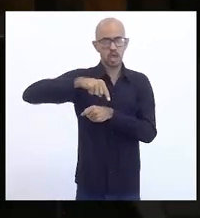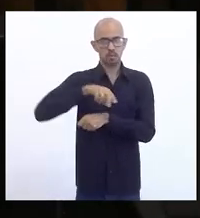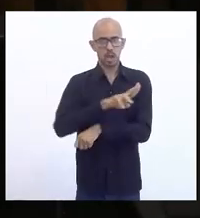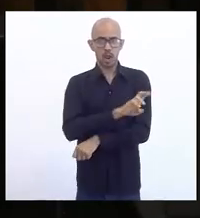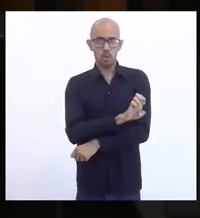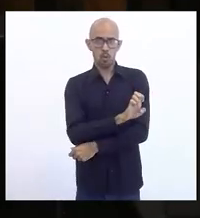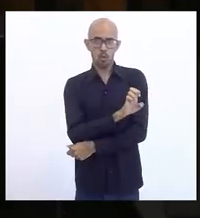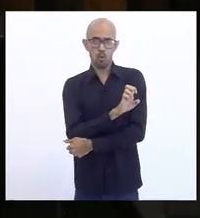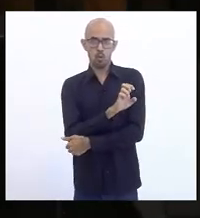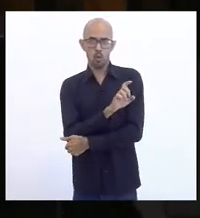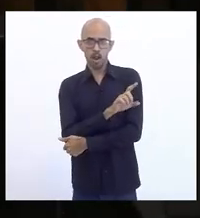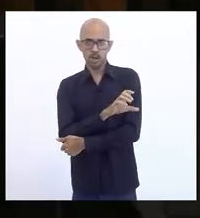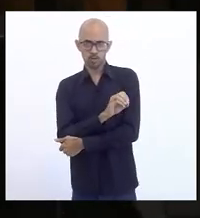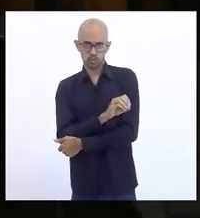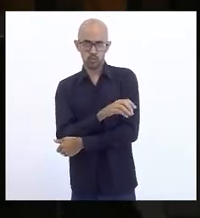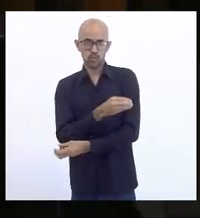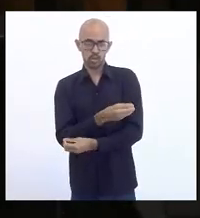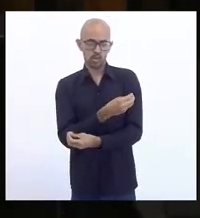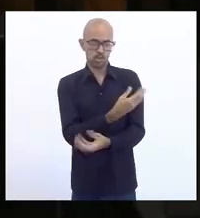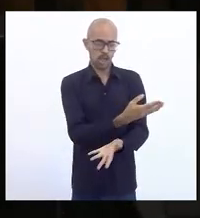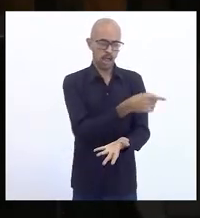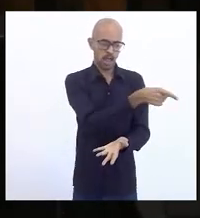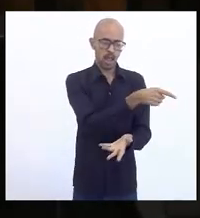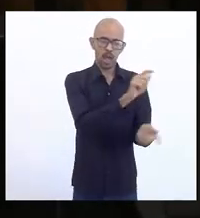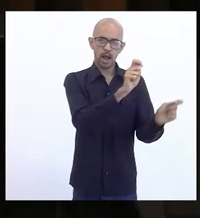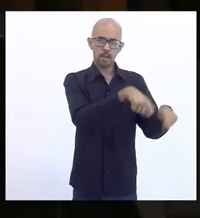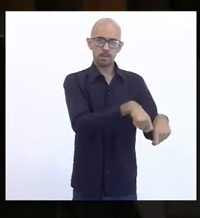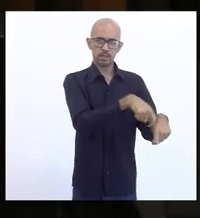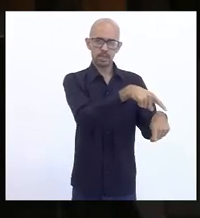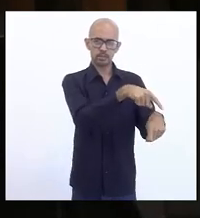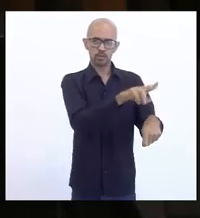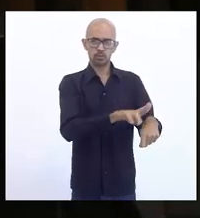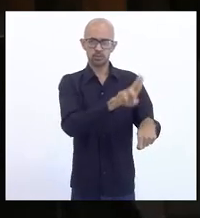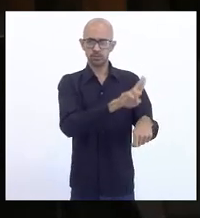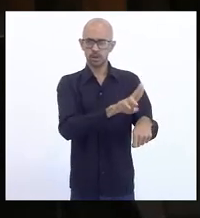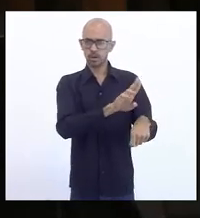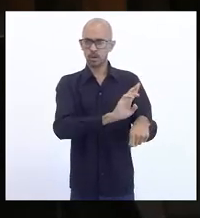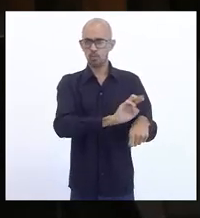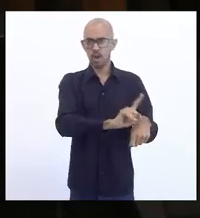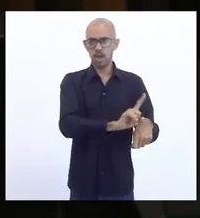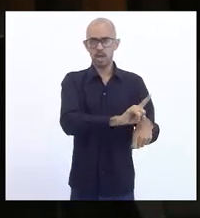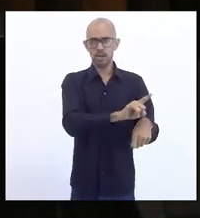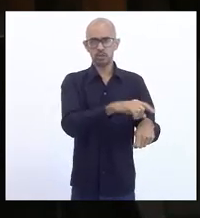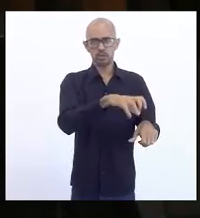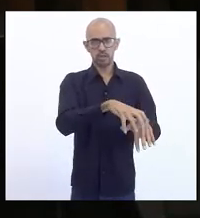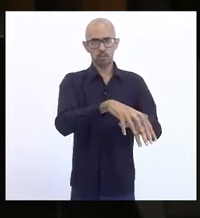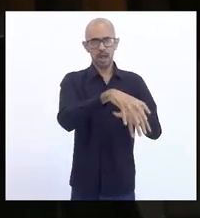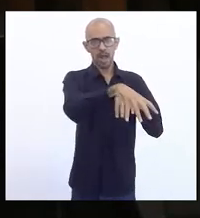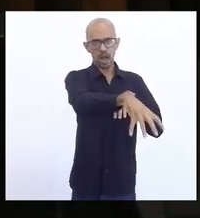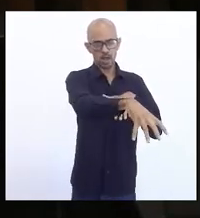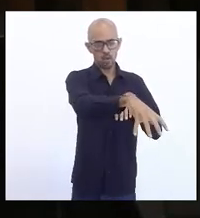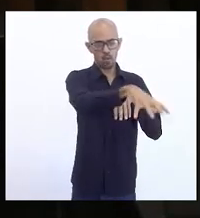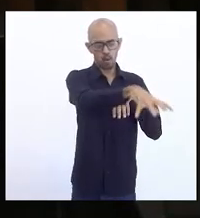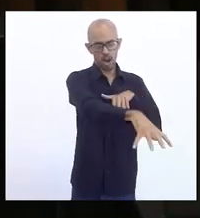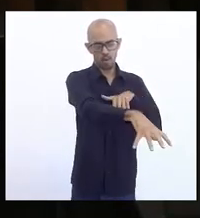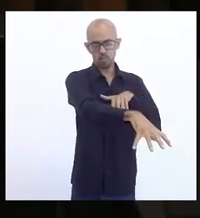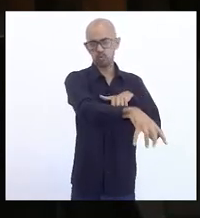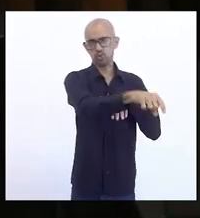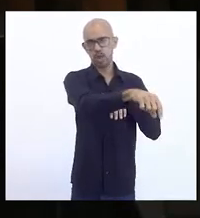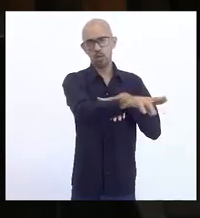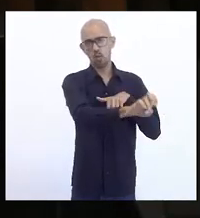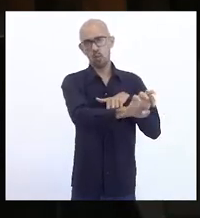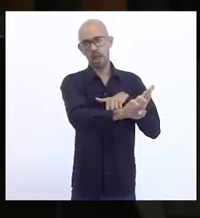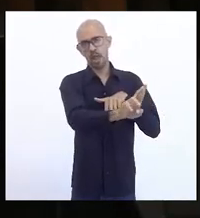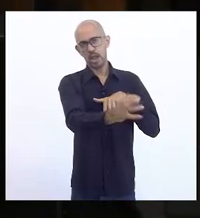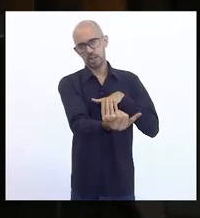êxodo à condição de uma universidade e não de um campus da UERJ. Só